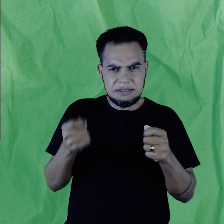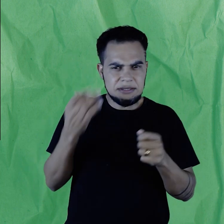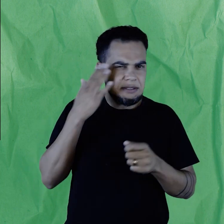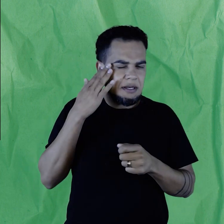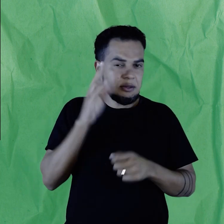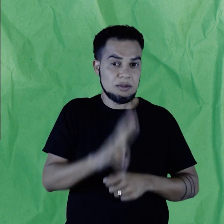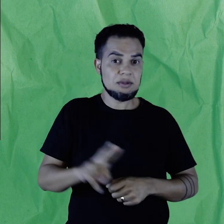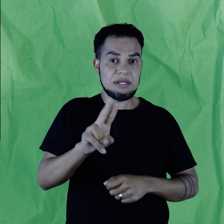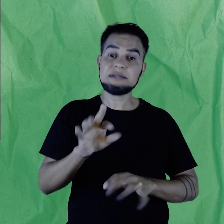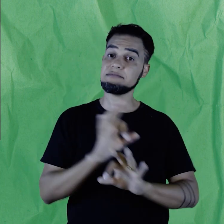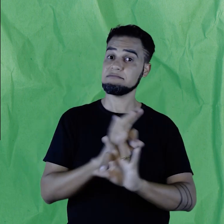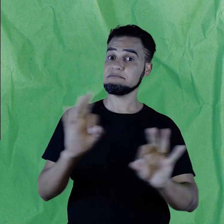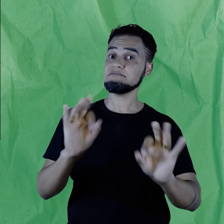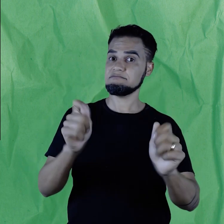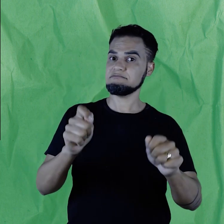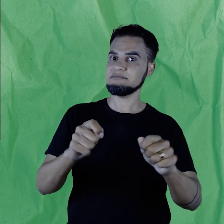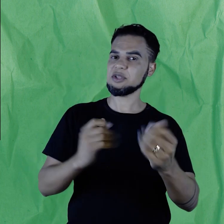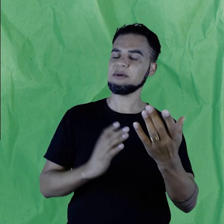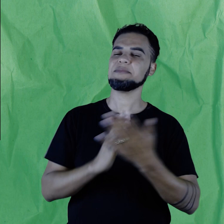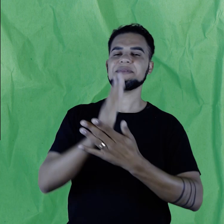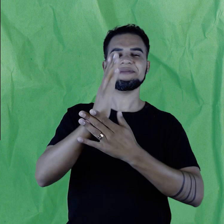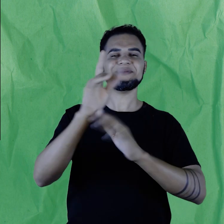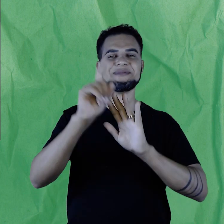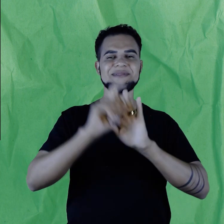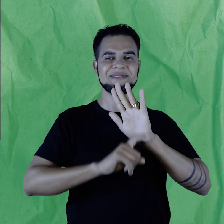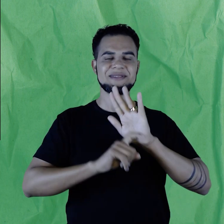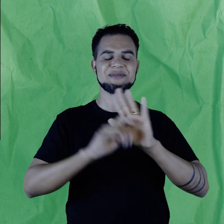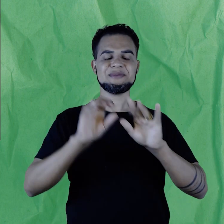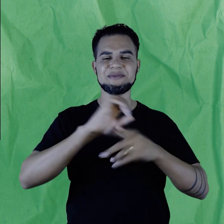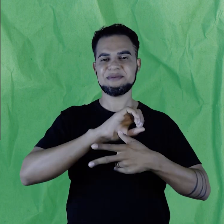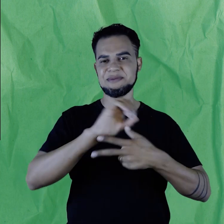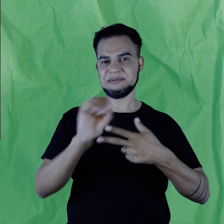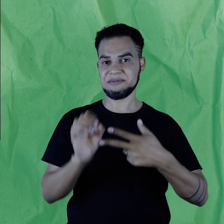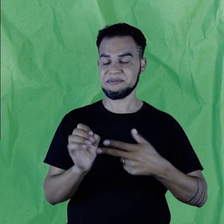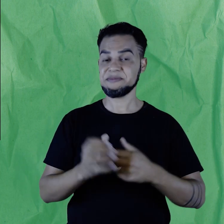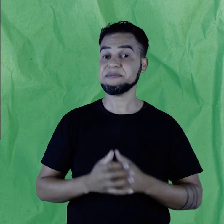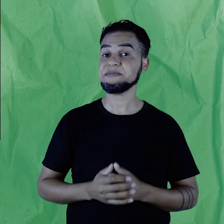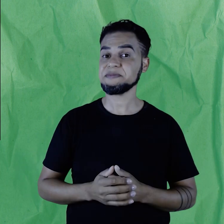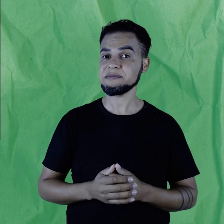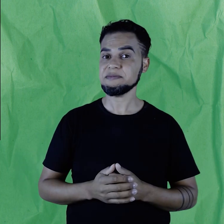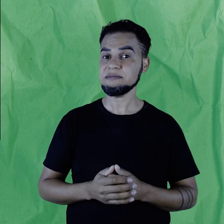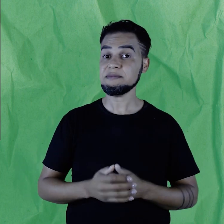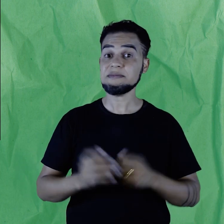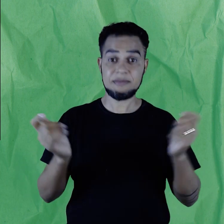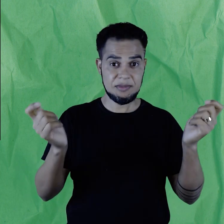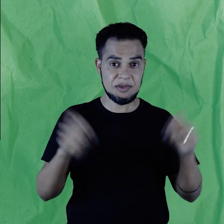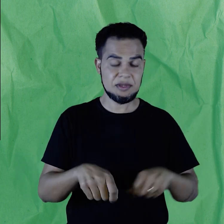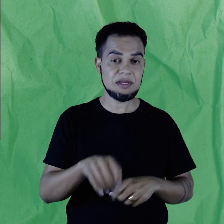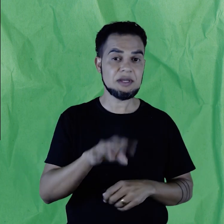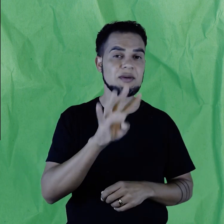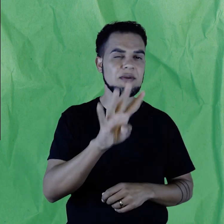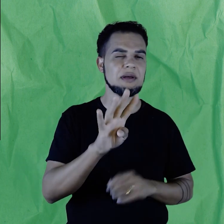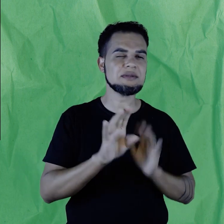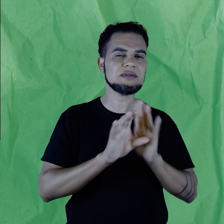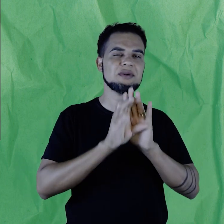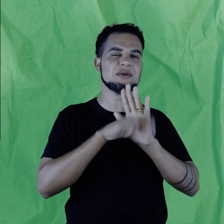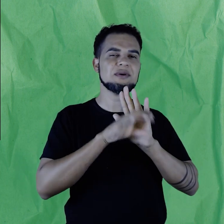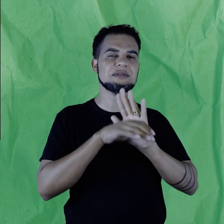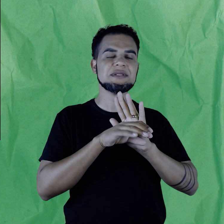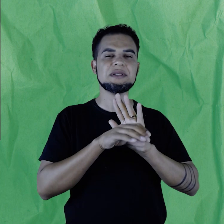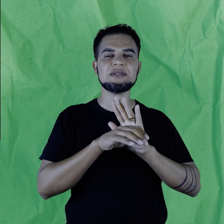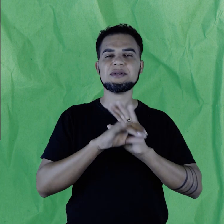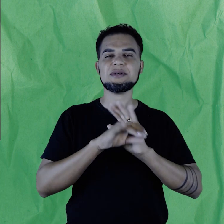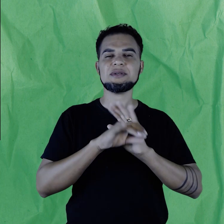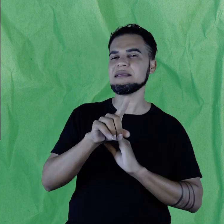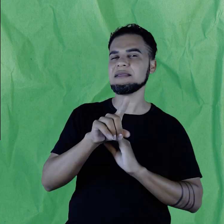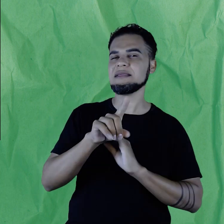são fundamentais para o seu sucesso no texto, na redação Enem. Ainda na competência 4, o conceito